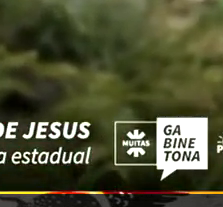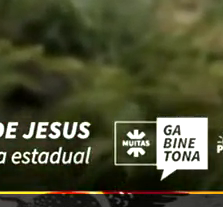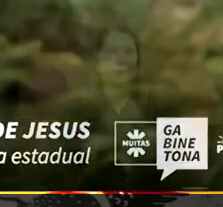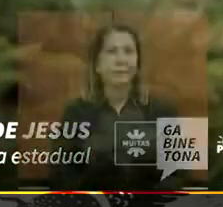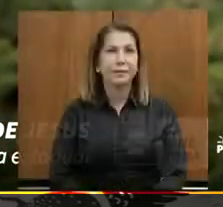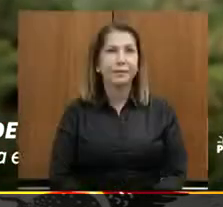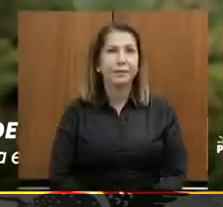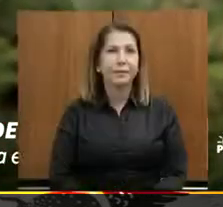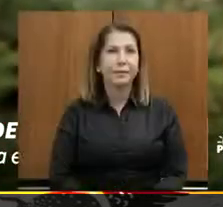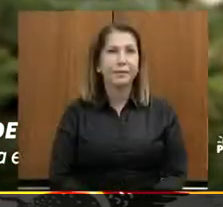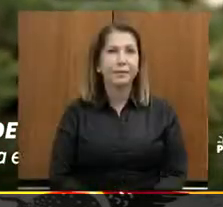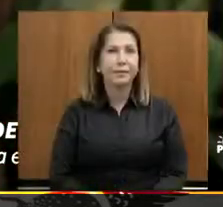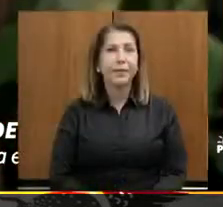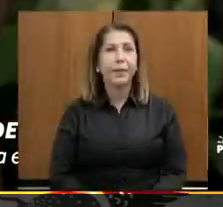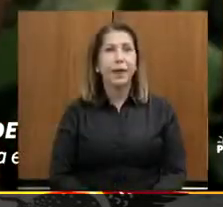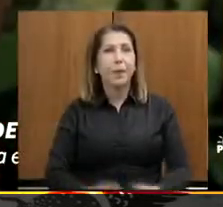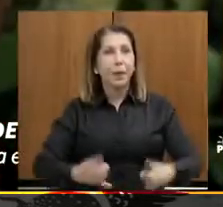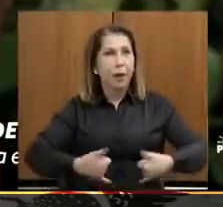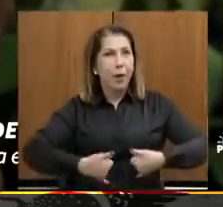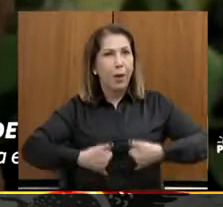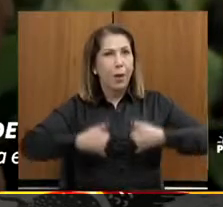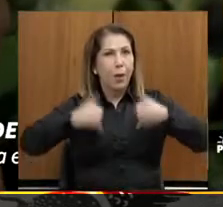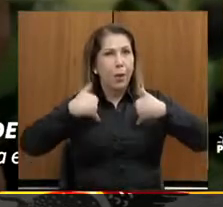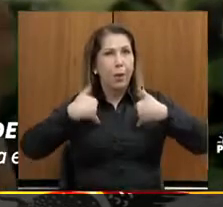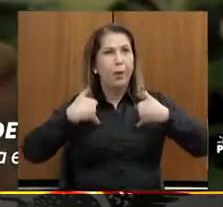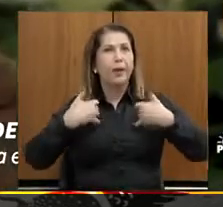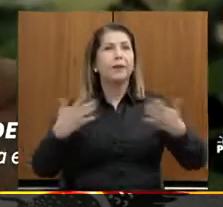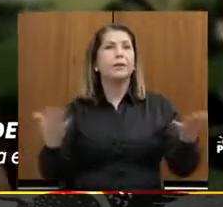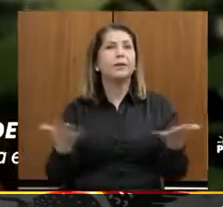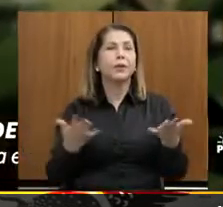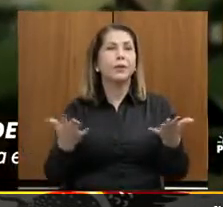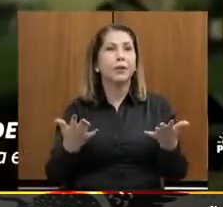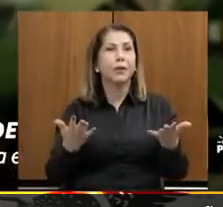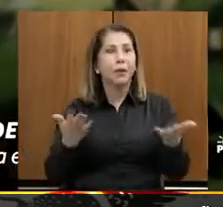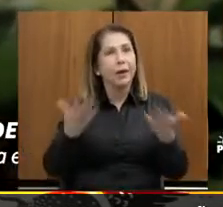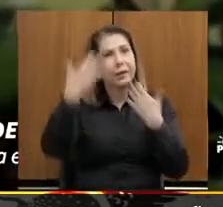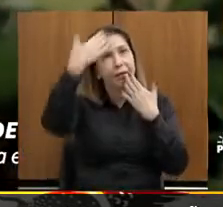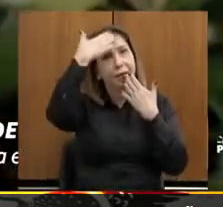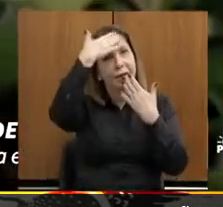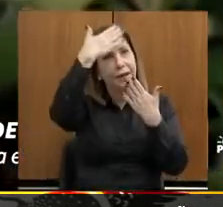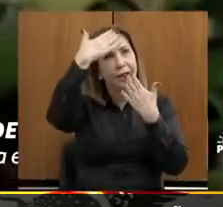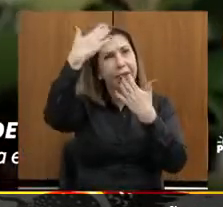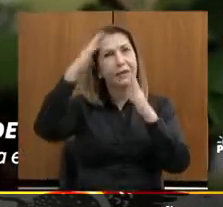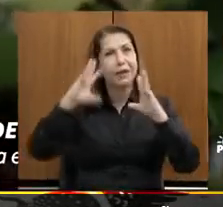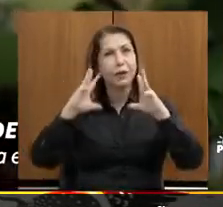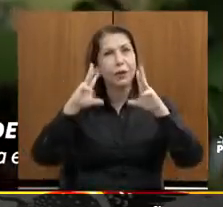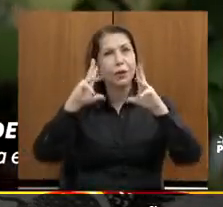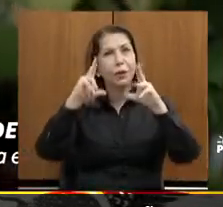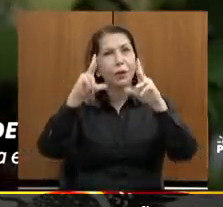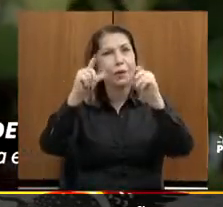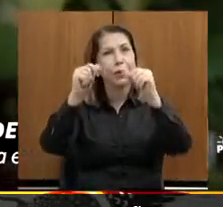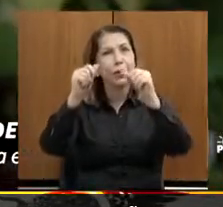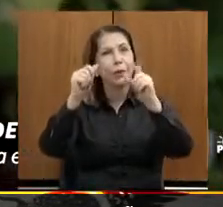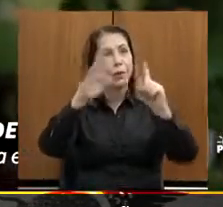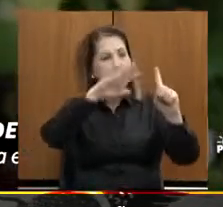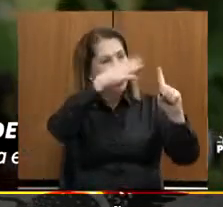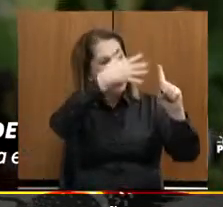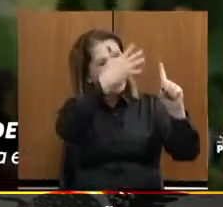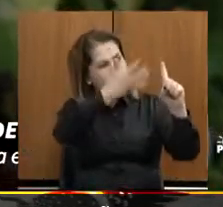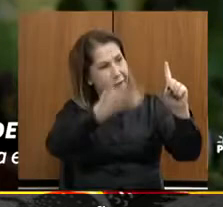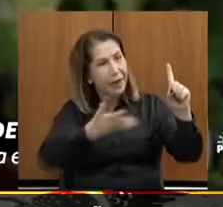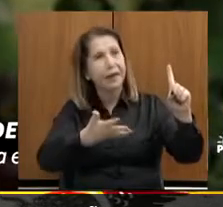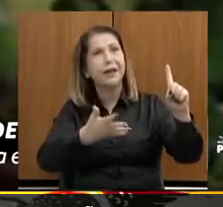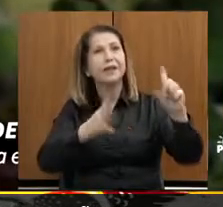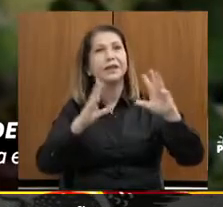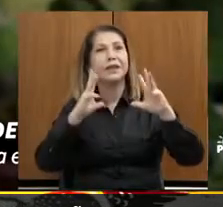O que é me dá uma Silêncio do Solitário e quero agradecer a todo dia o rio do Sono